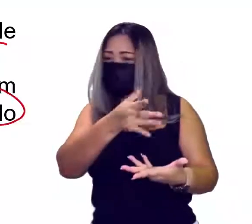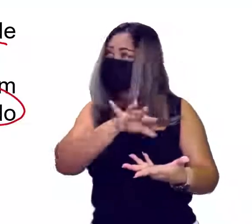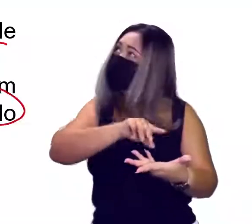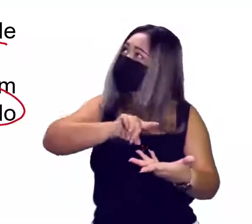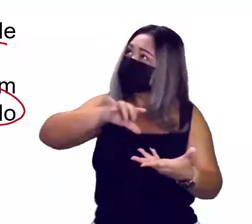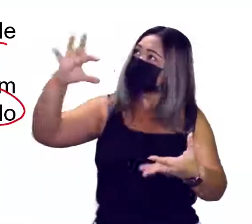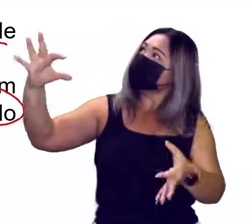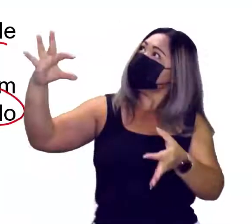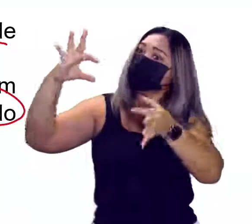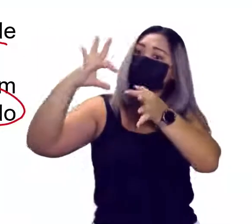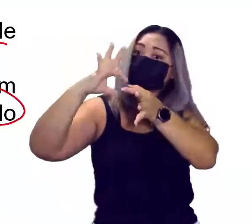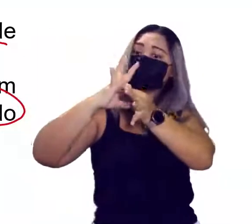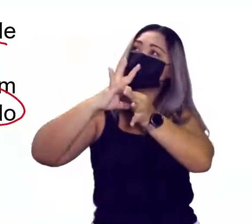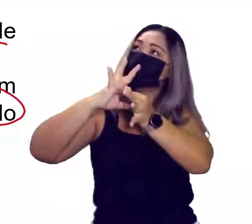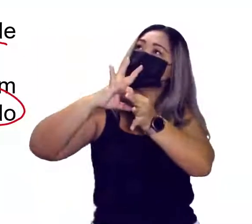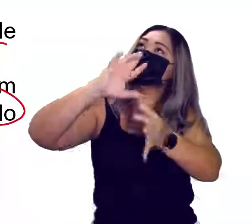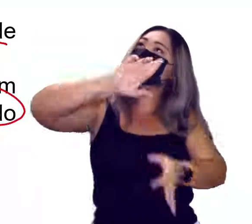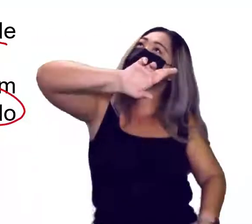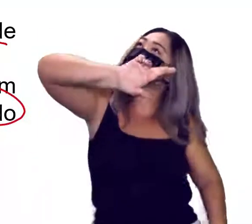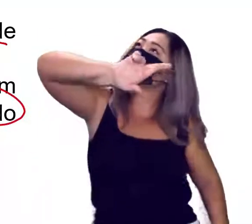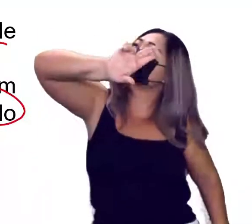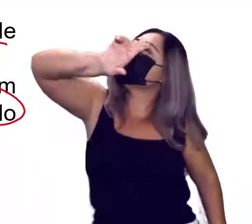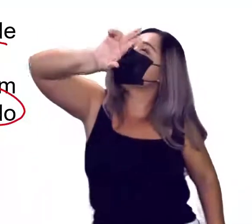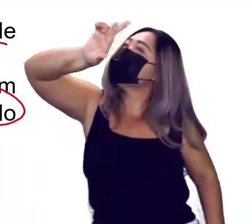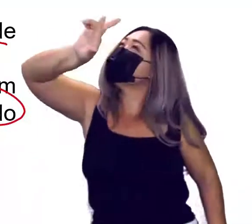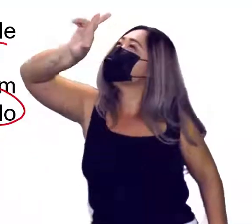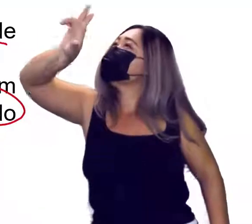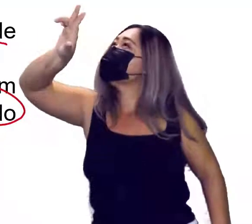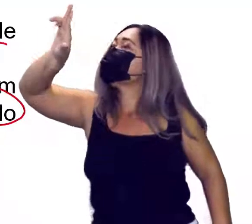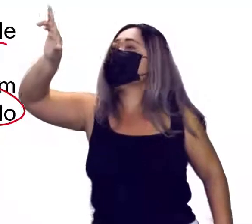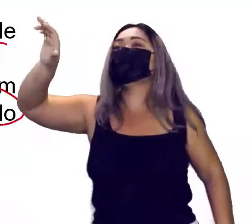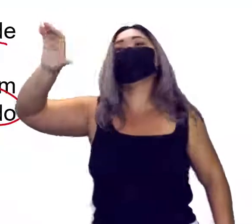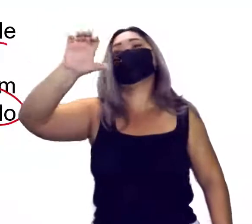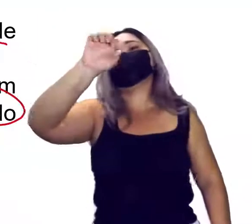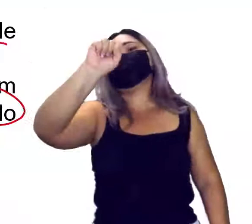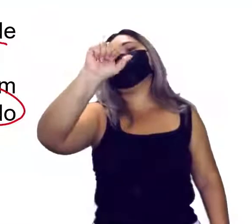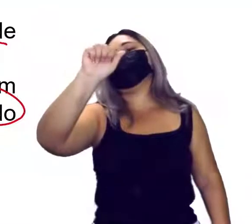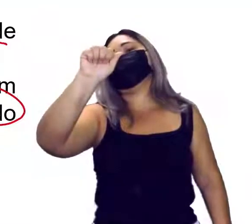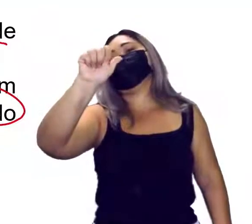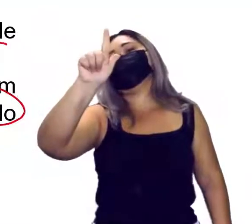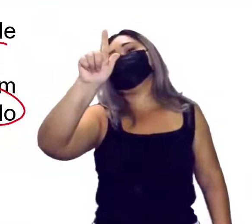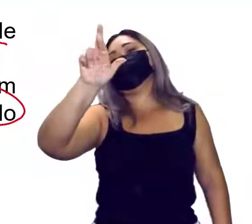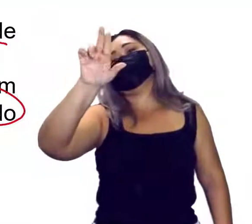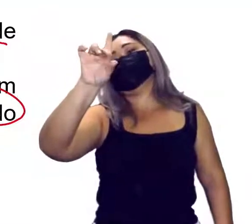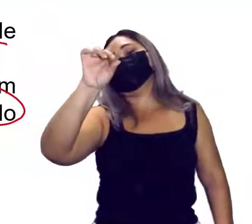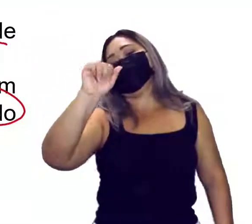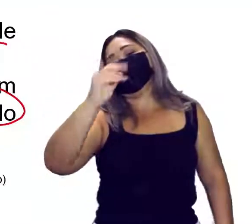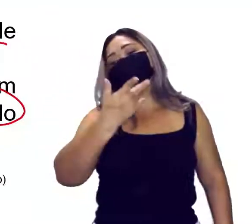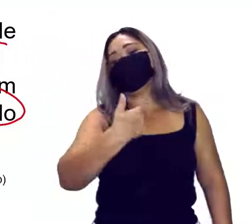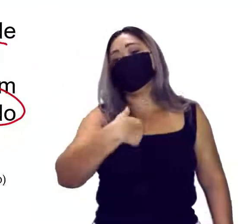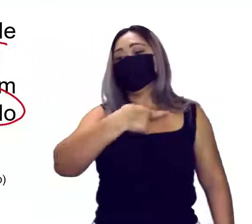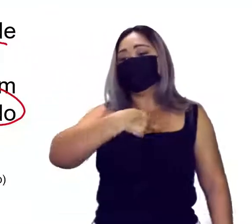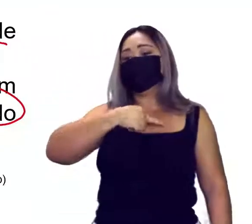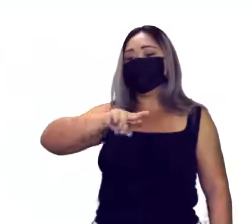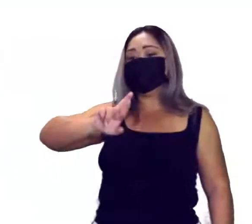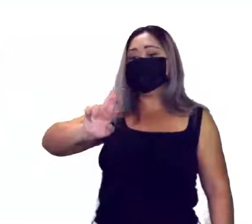sagrado, ó, a visão de mundo e com o sagrado, que é a questão religiosa.